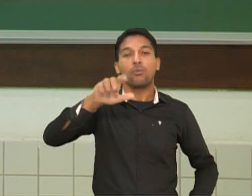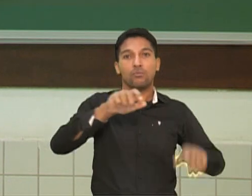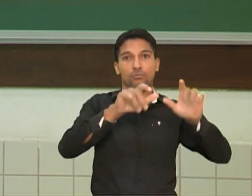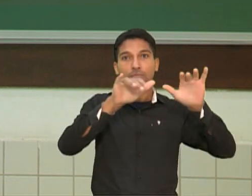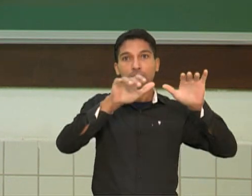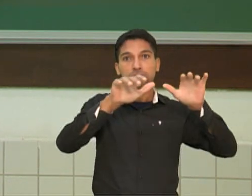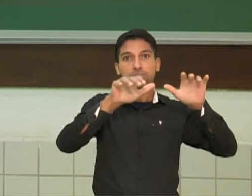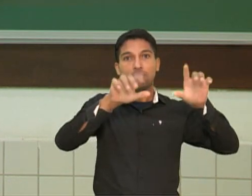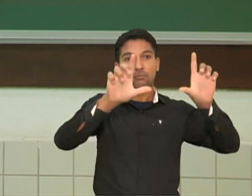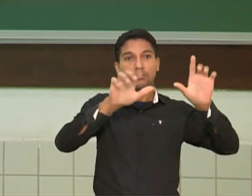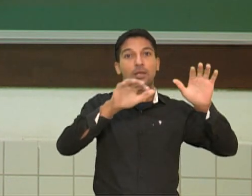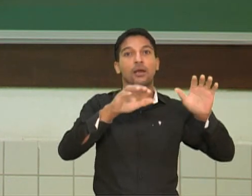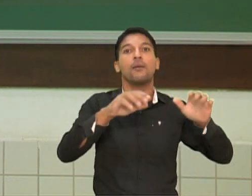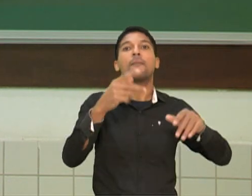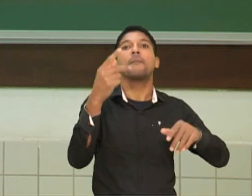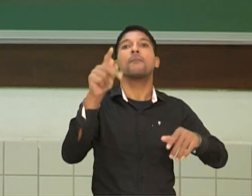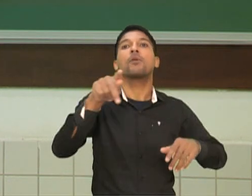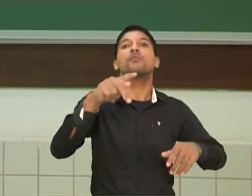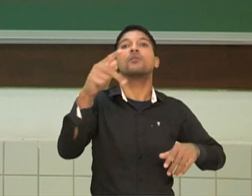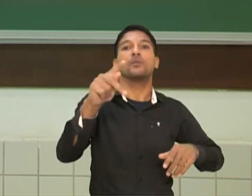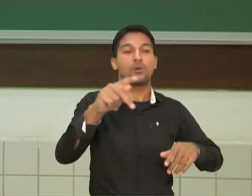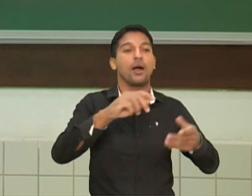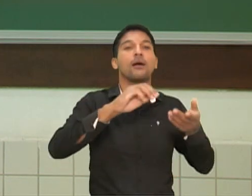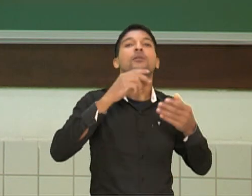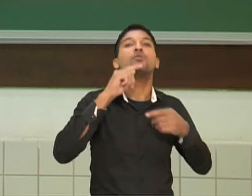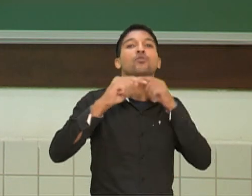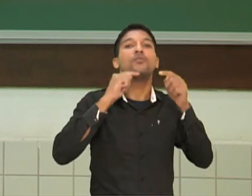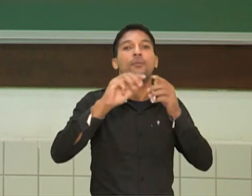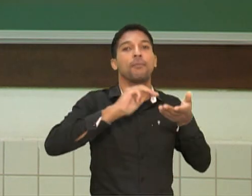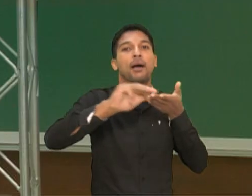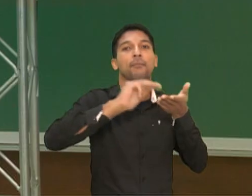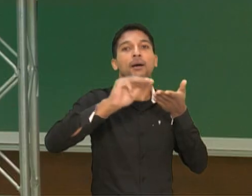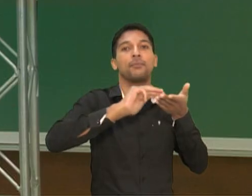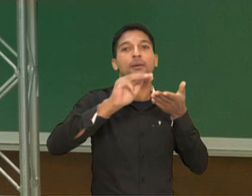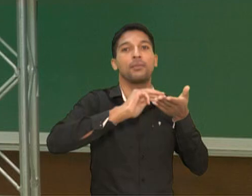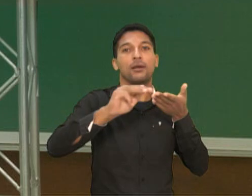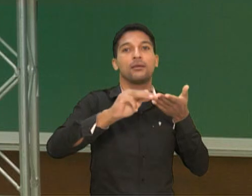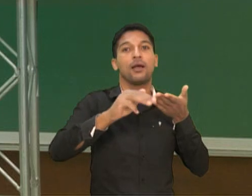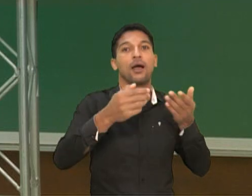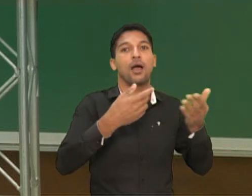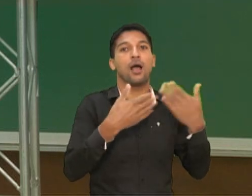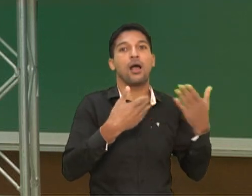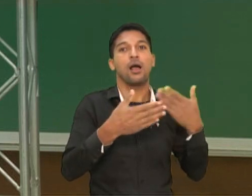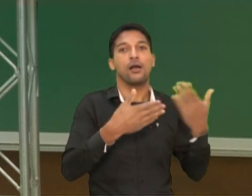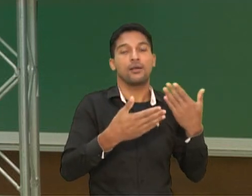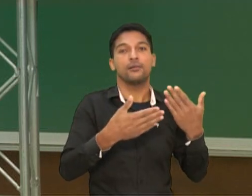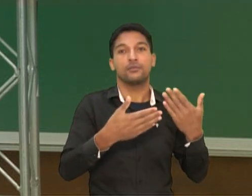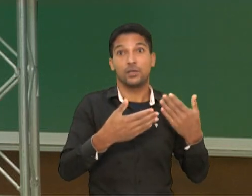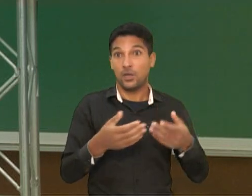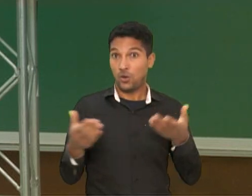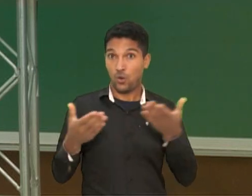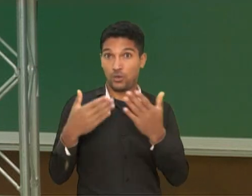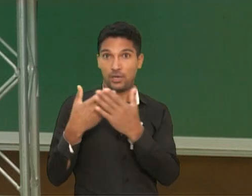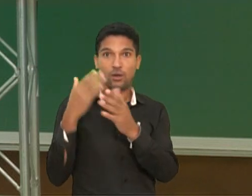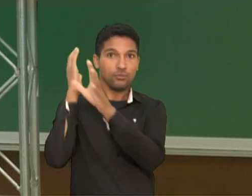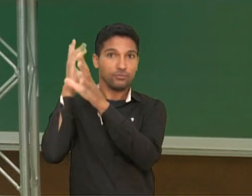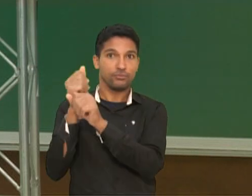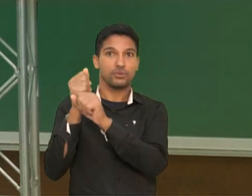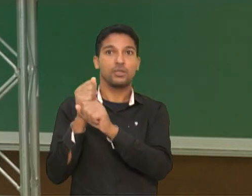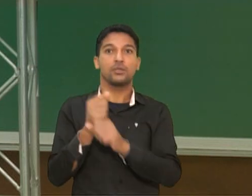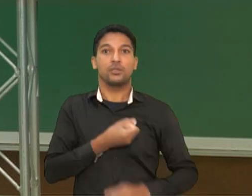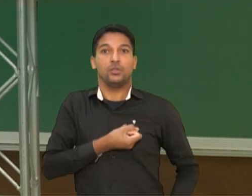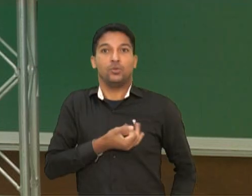seu professor, ok? Então, terminamos a aula de hoje com números complexos sendo utilizados